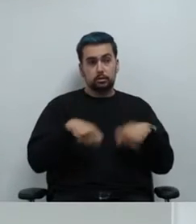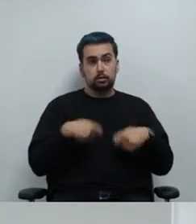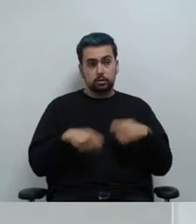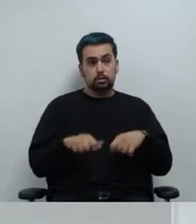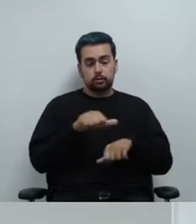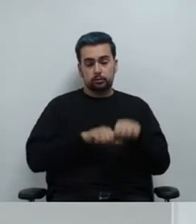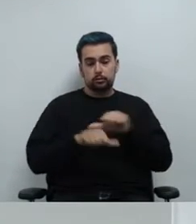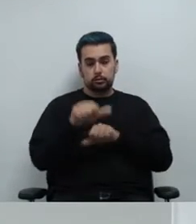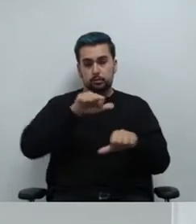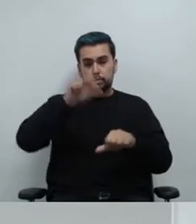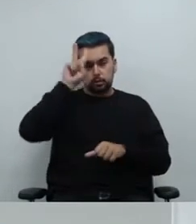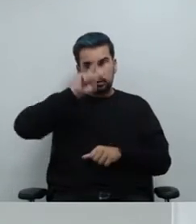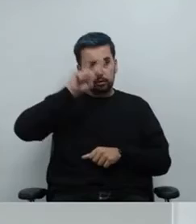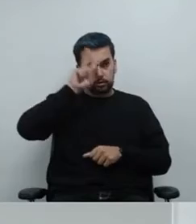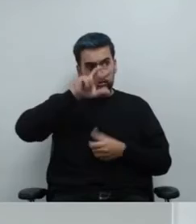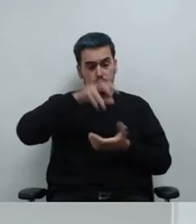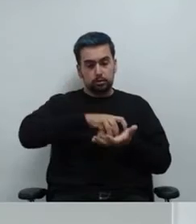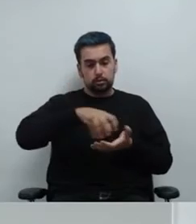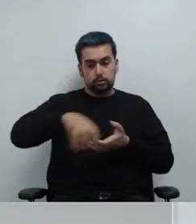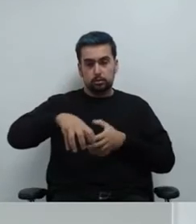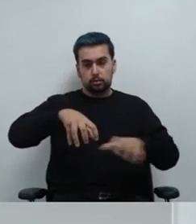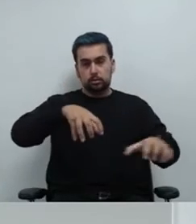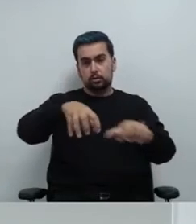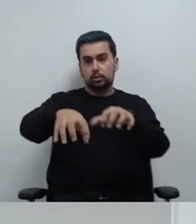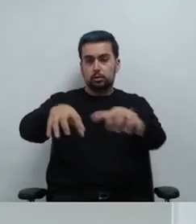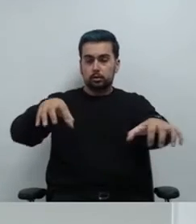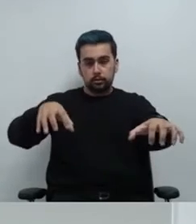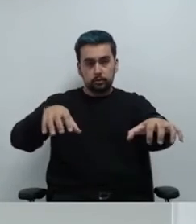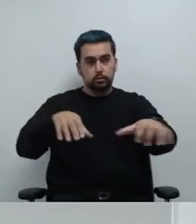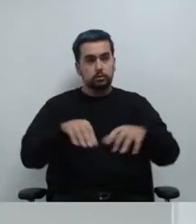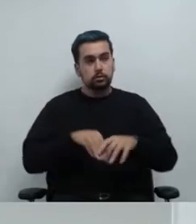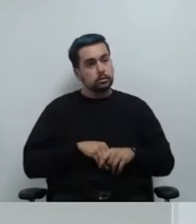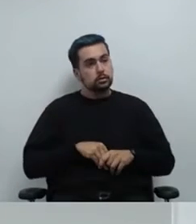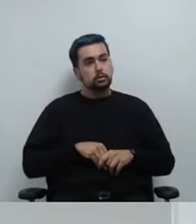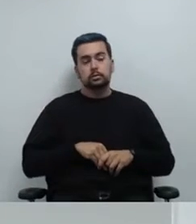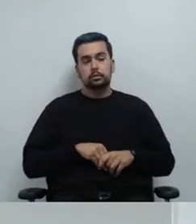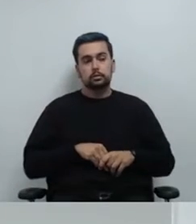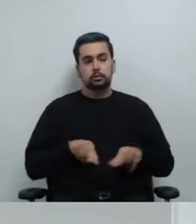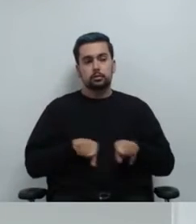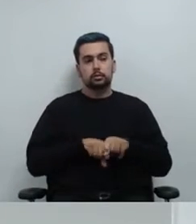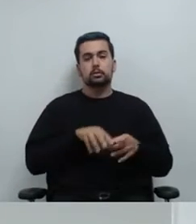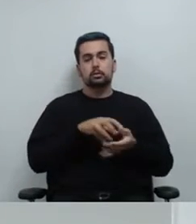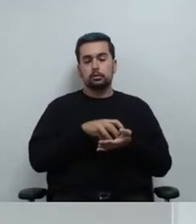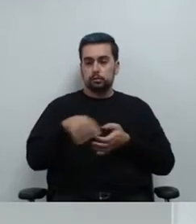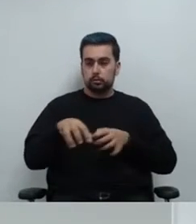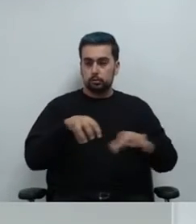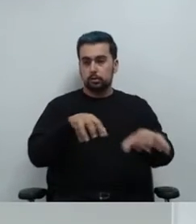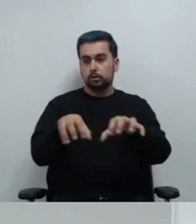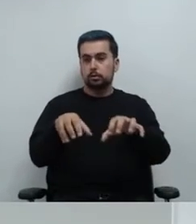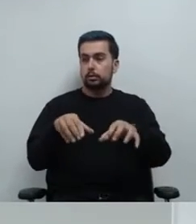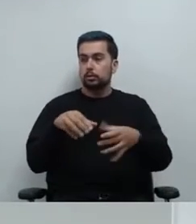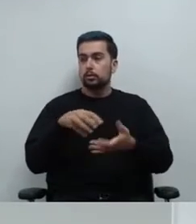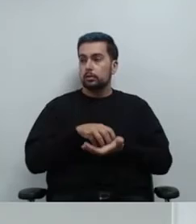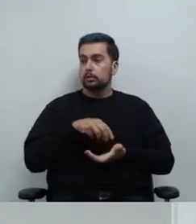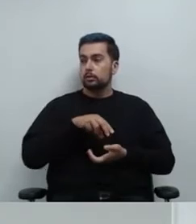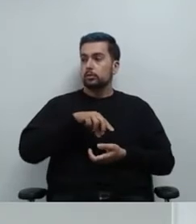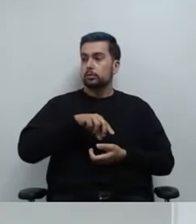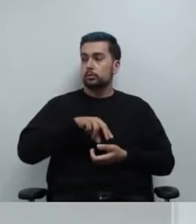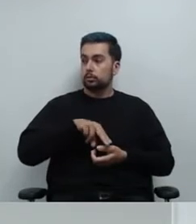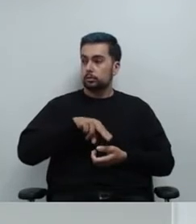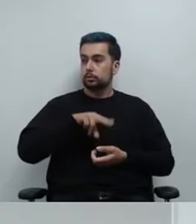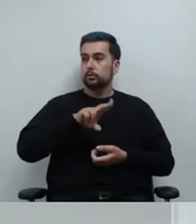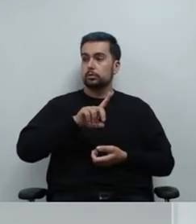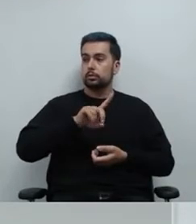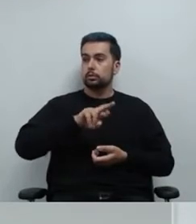correção histórica do desmembramento da demanda do núcleo, o desmembramento do núcleo, e nesse sentido, né,